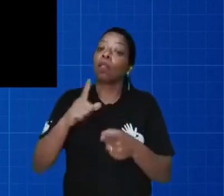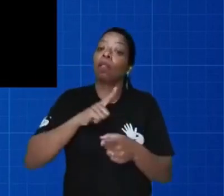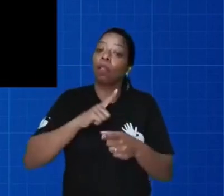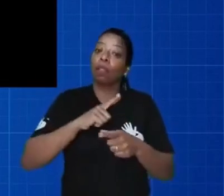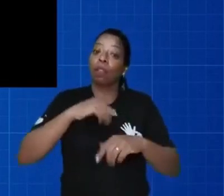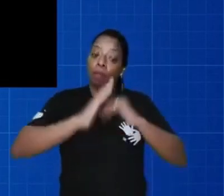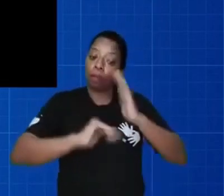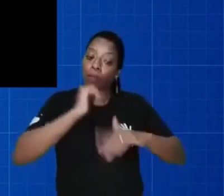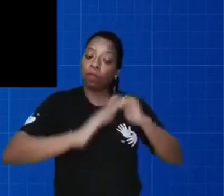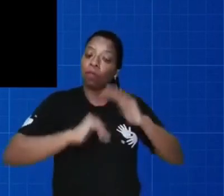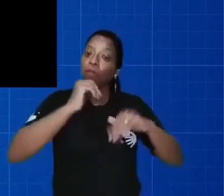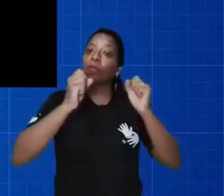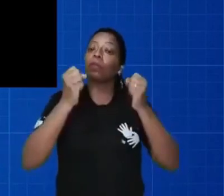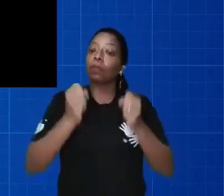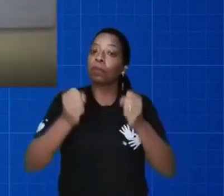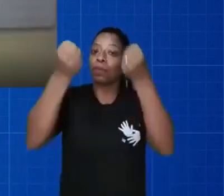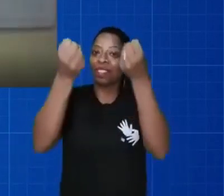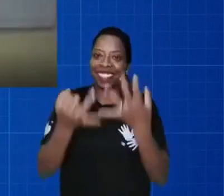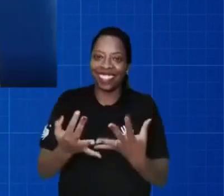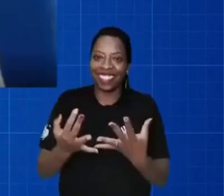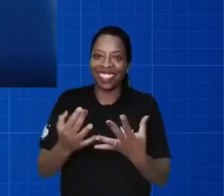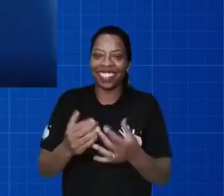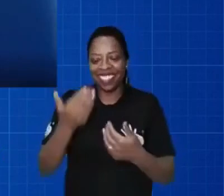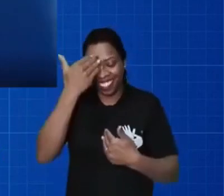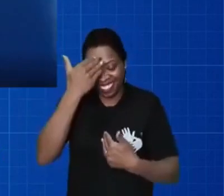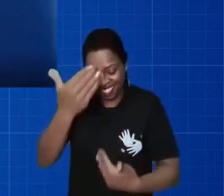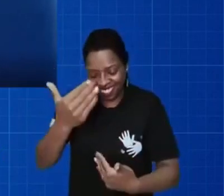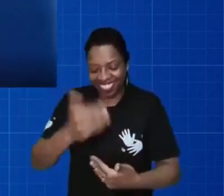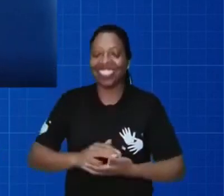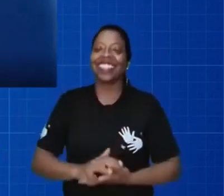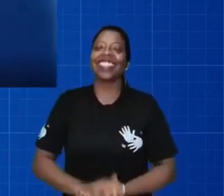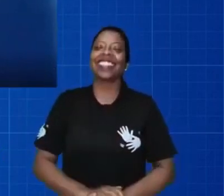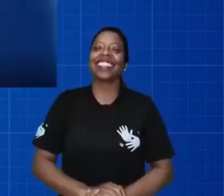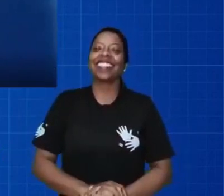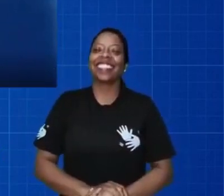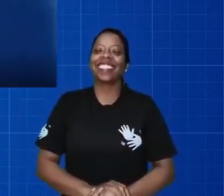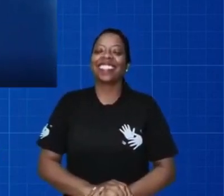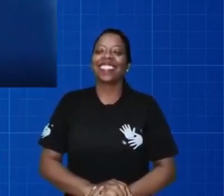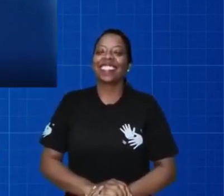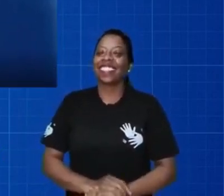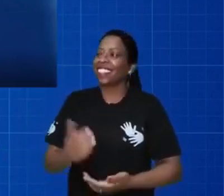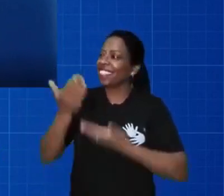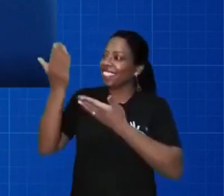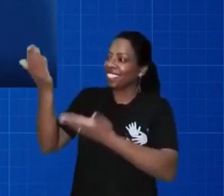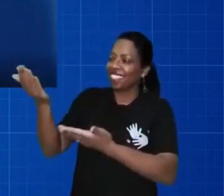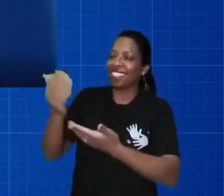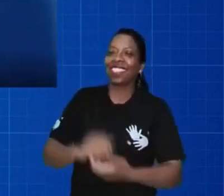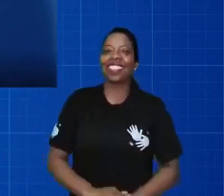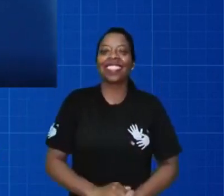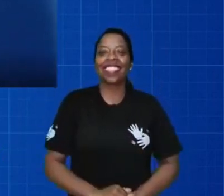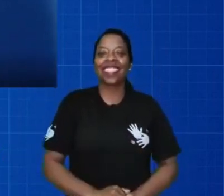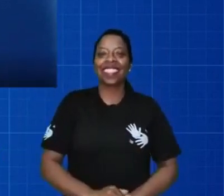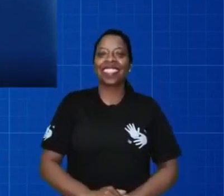Passo a palavra novamente para a Elisa. Muito obrigada, Helenice e Márcio, pelas apresentações, temas muito